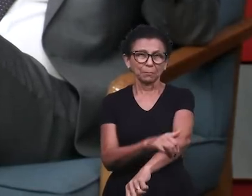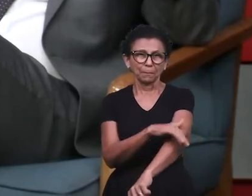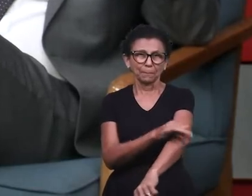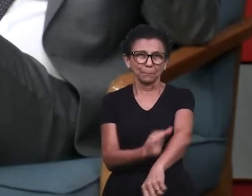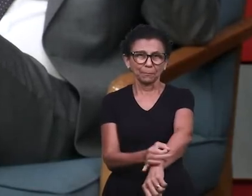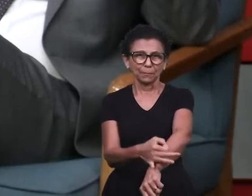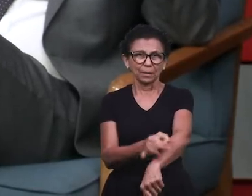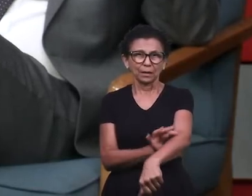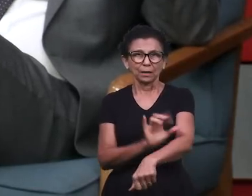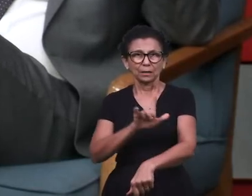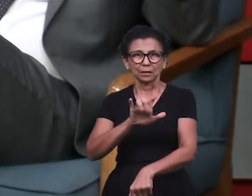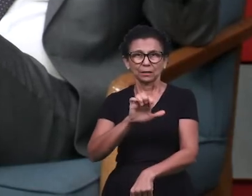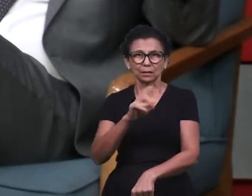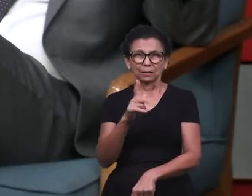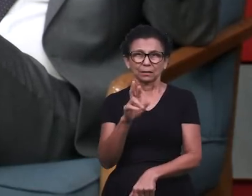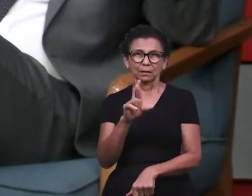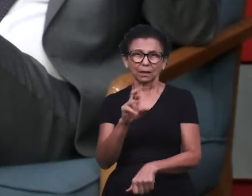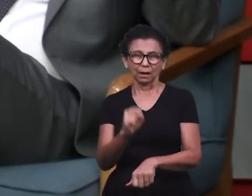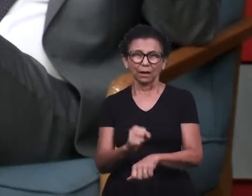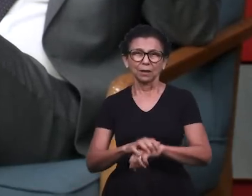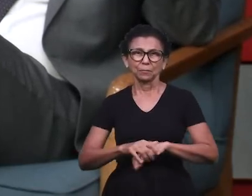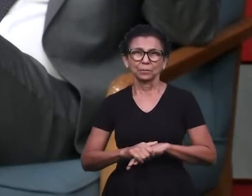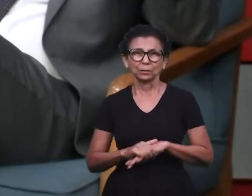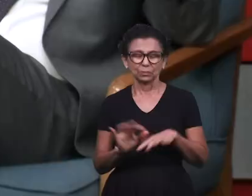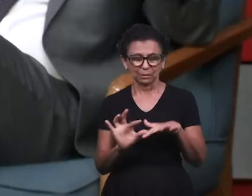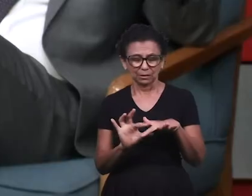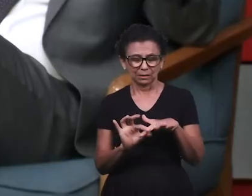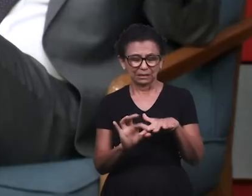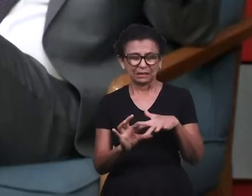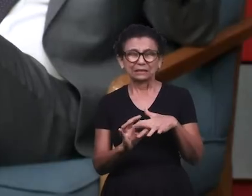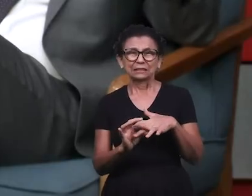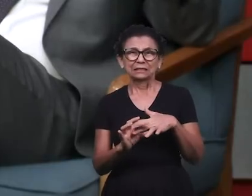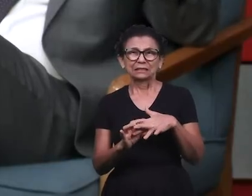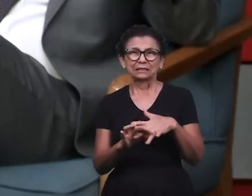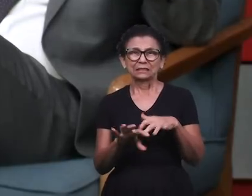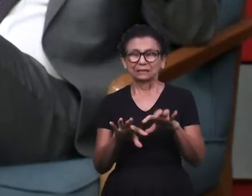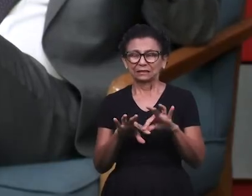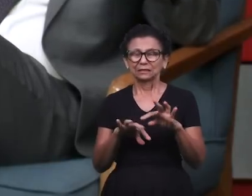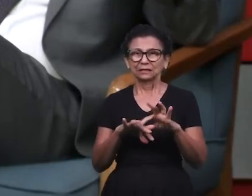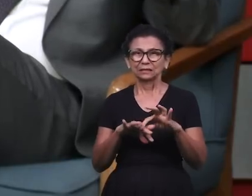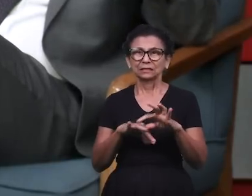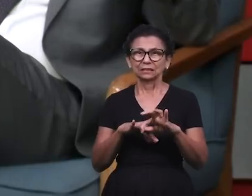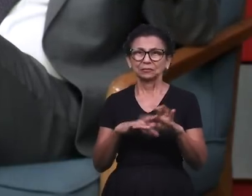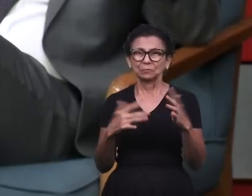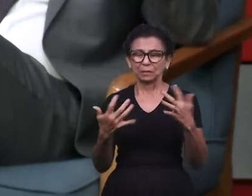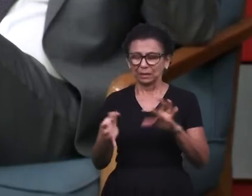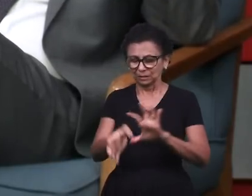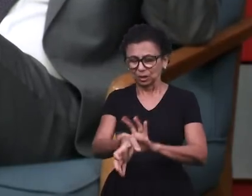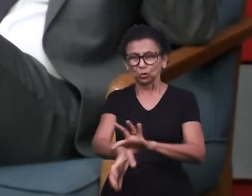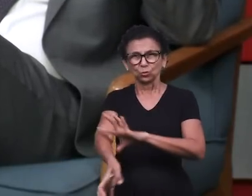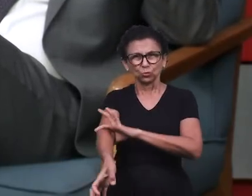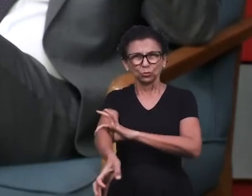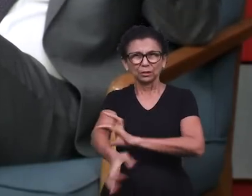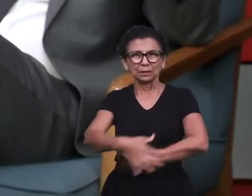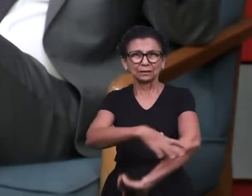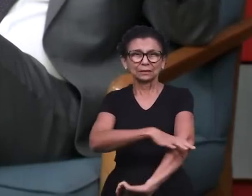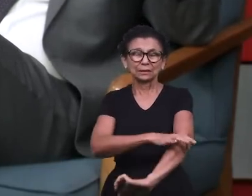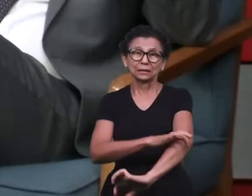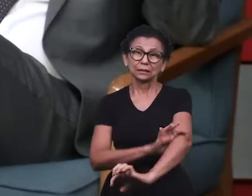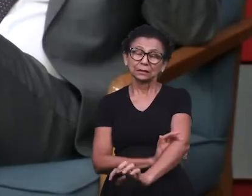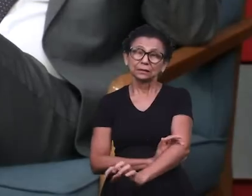pele, nas terminações sensitivas, o contágio ainda é através, né,